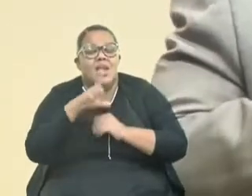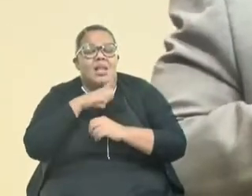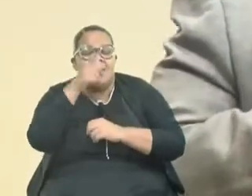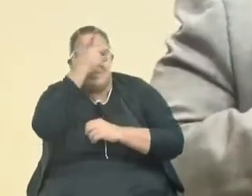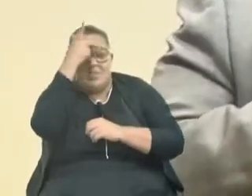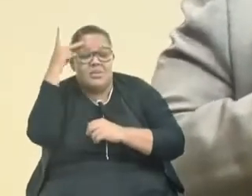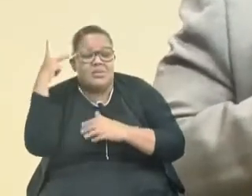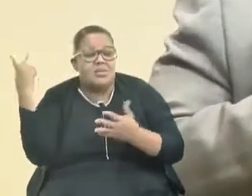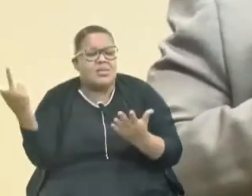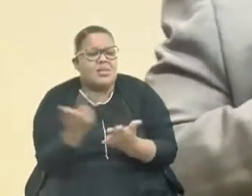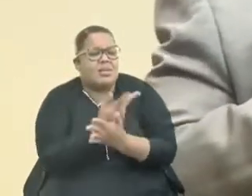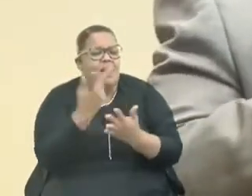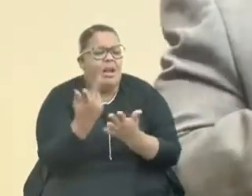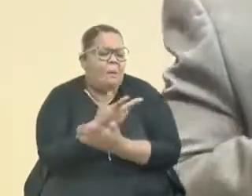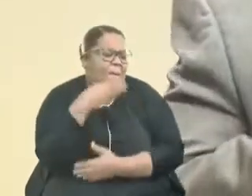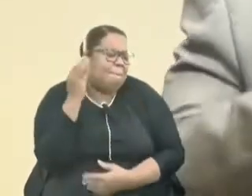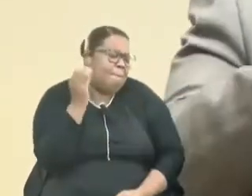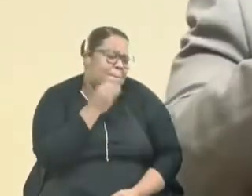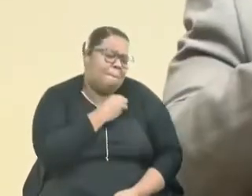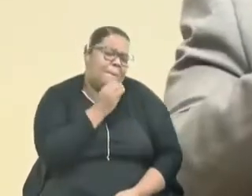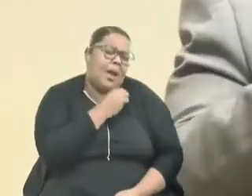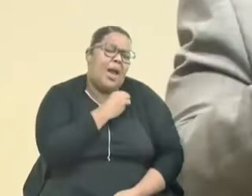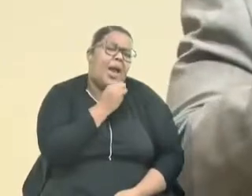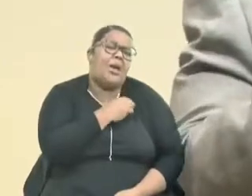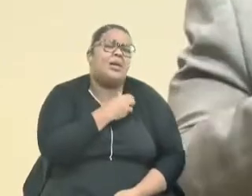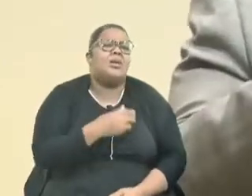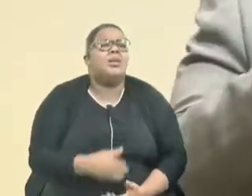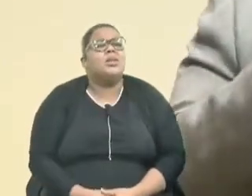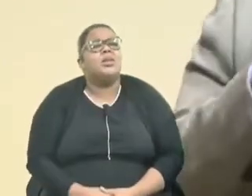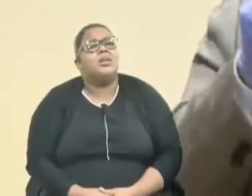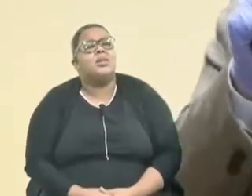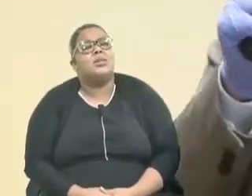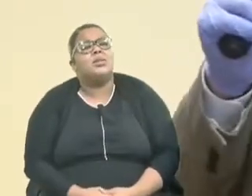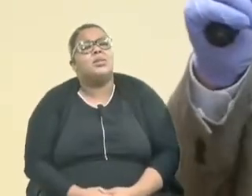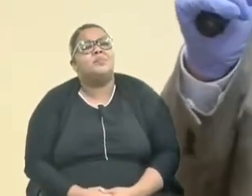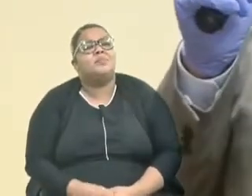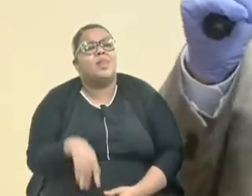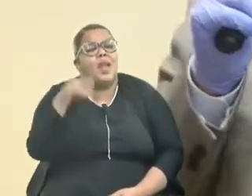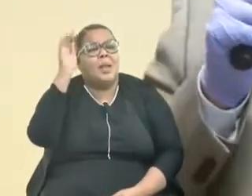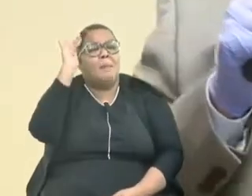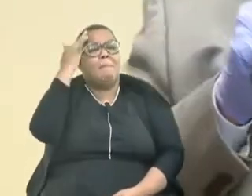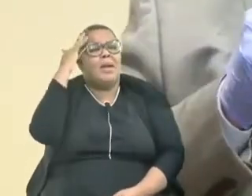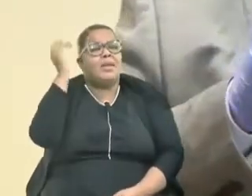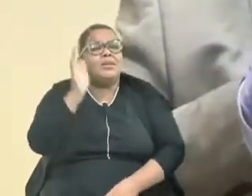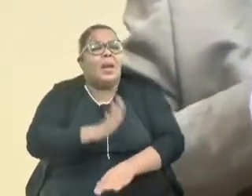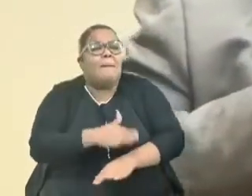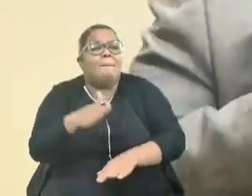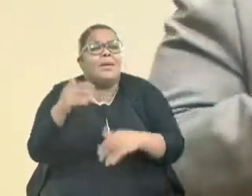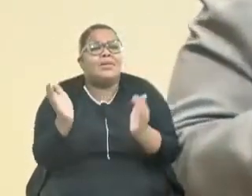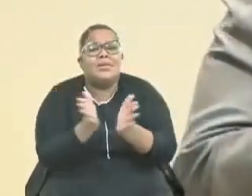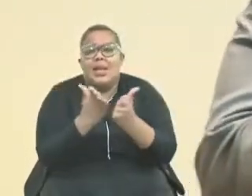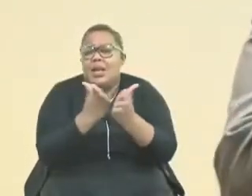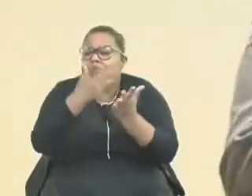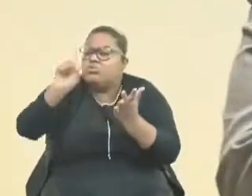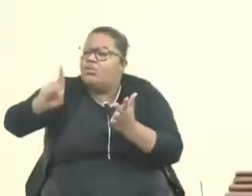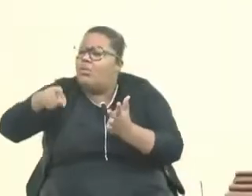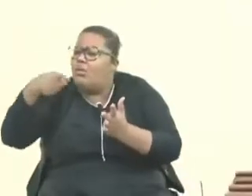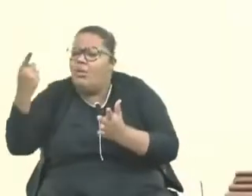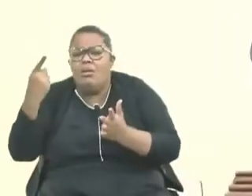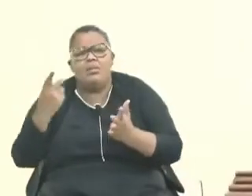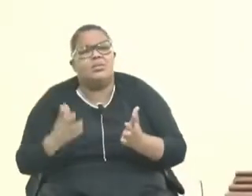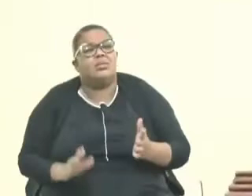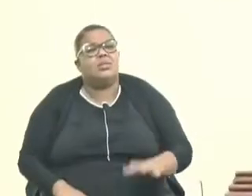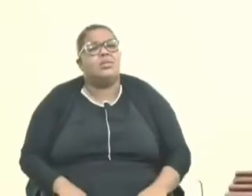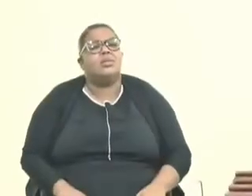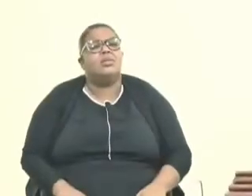pessoas que eram que perto não estão afundadas no pecado que eles acham que são mais quente do que todo mundo E aí eles acha que